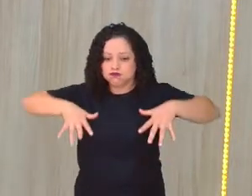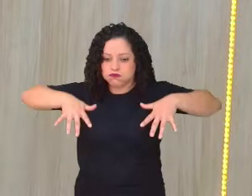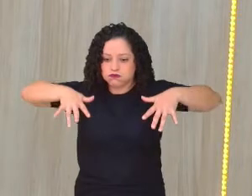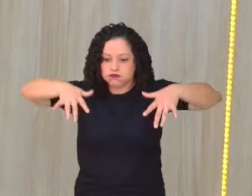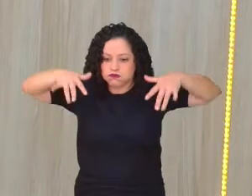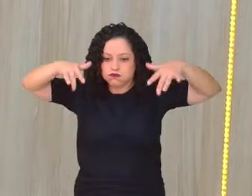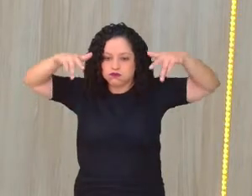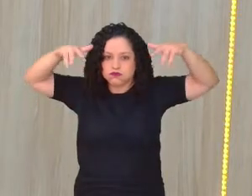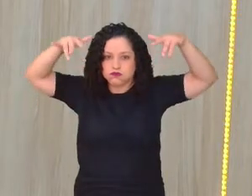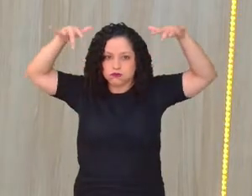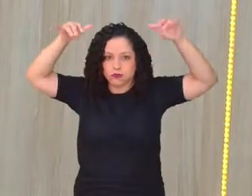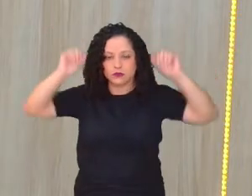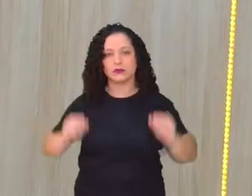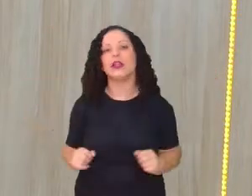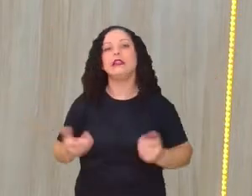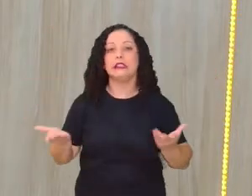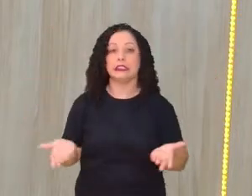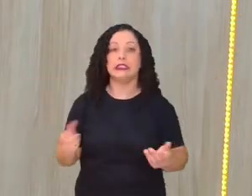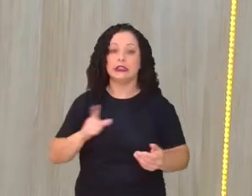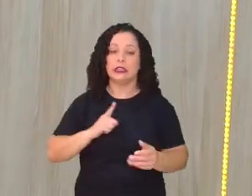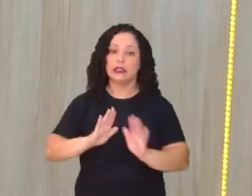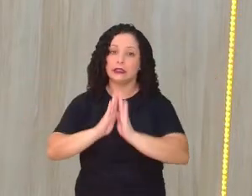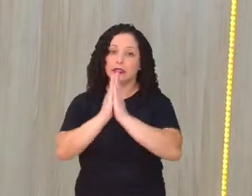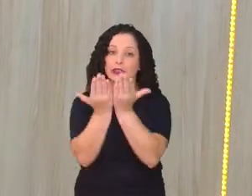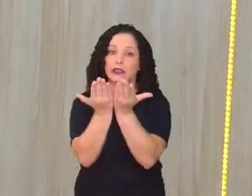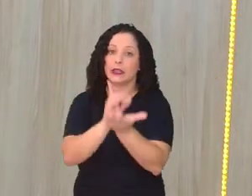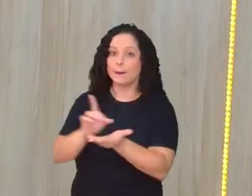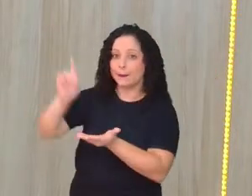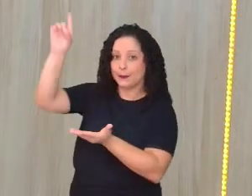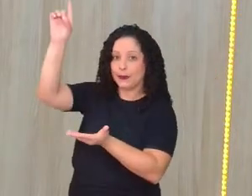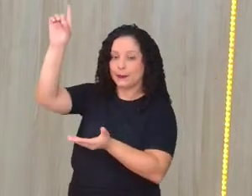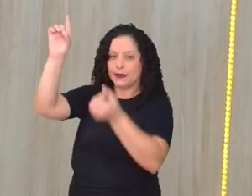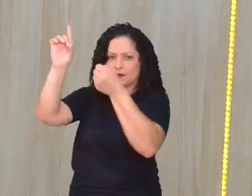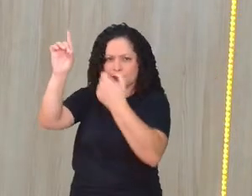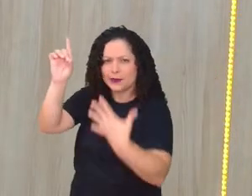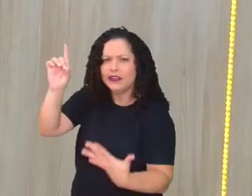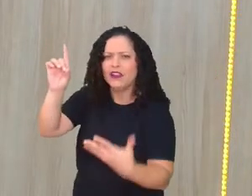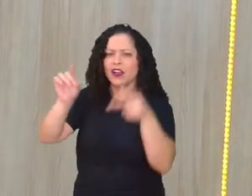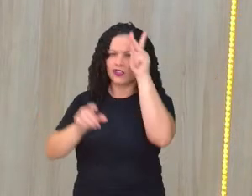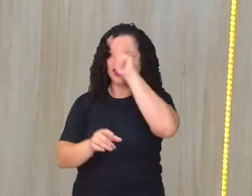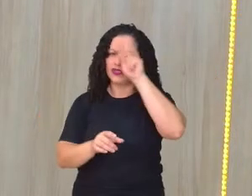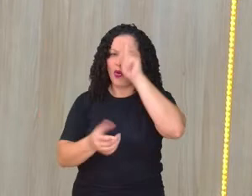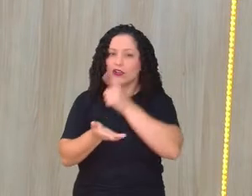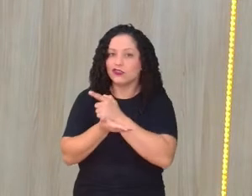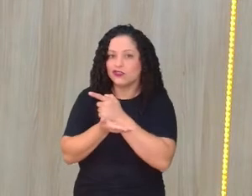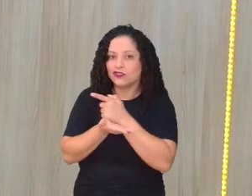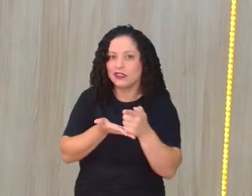o dilúvio que é descrito, né, no livro de Gênesis, na Bíblia,